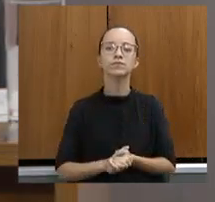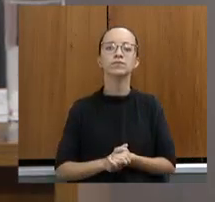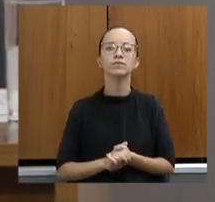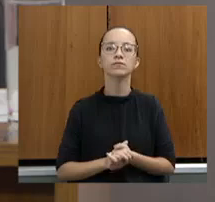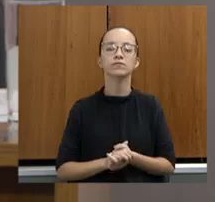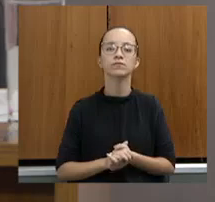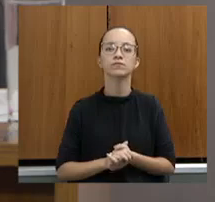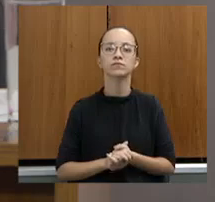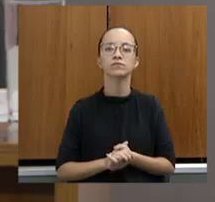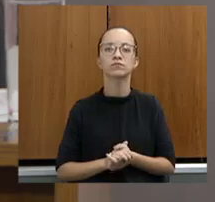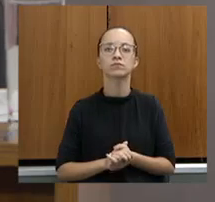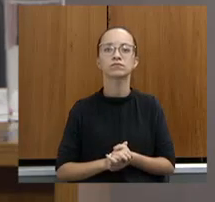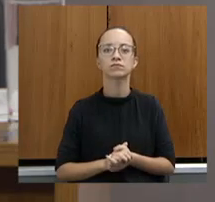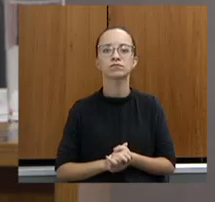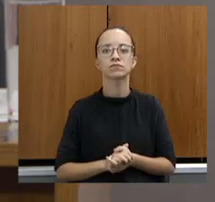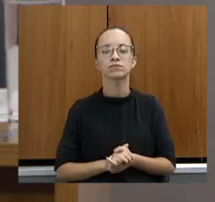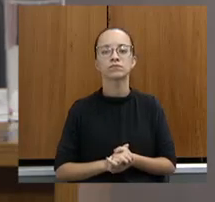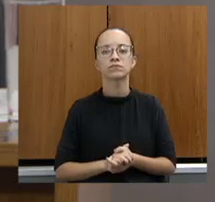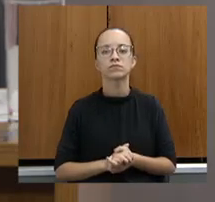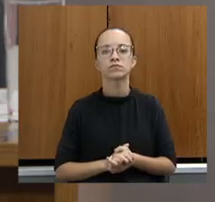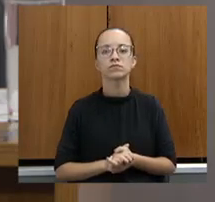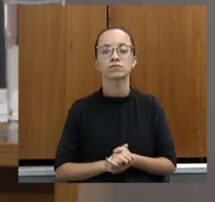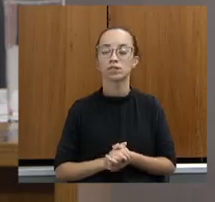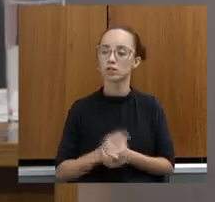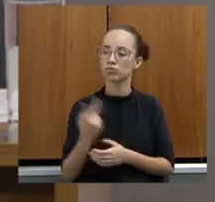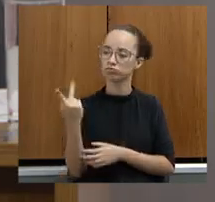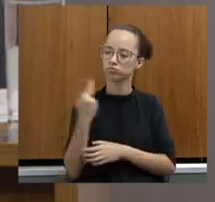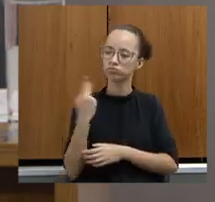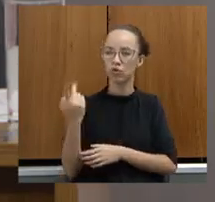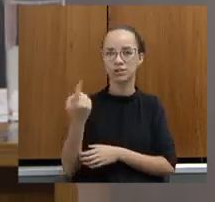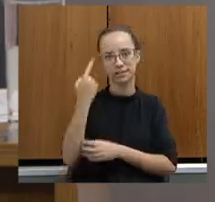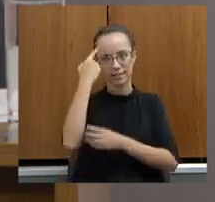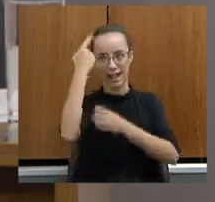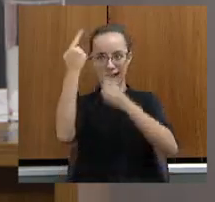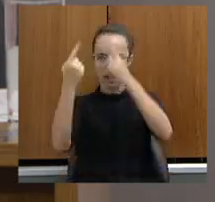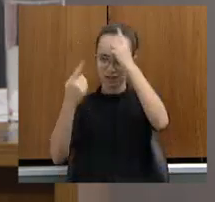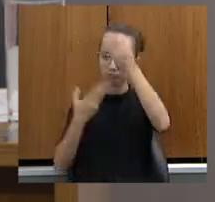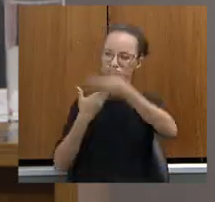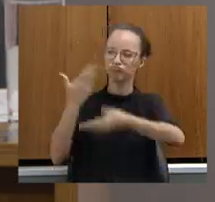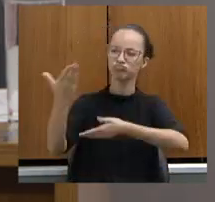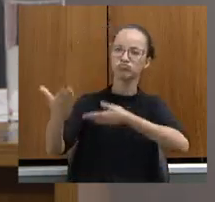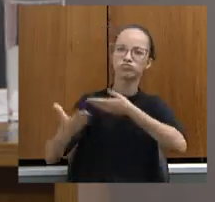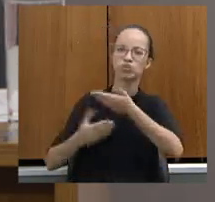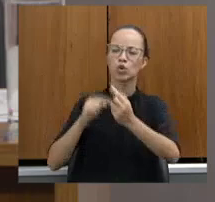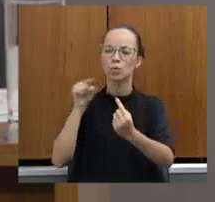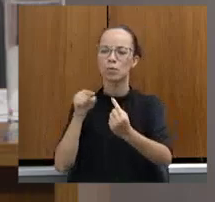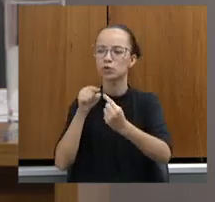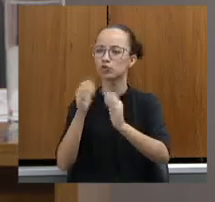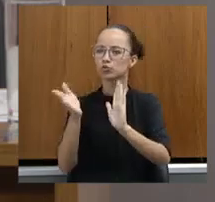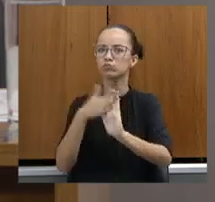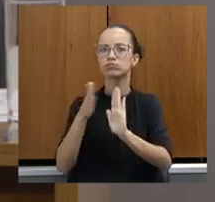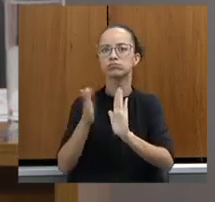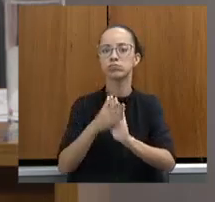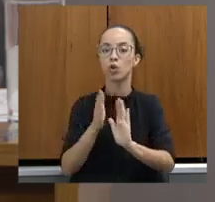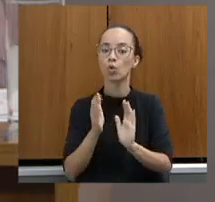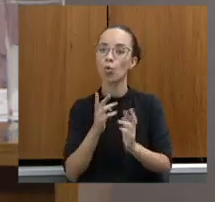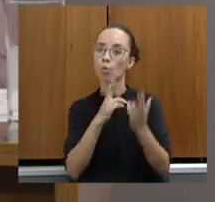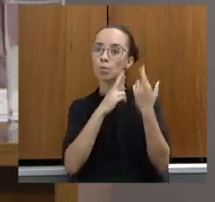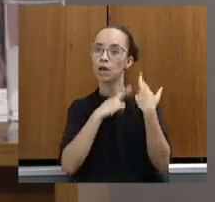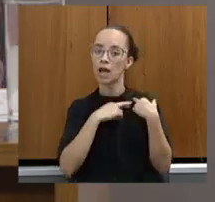Puro encontro de ideias encontro de propósitos de compromisso com o povo de Minas Gerais